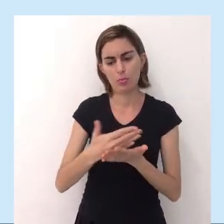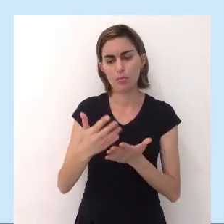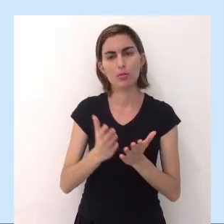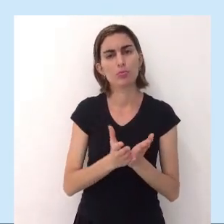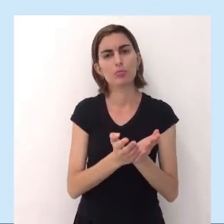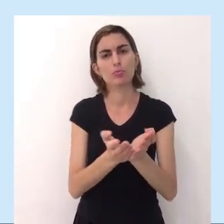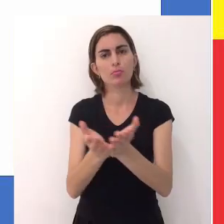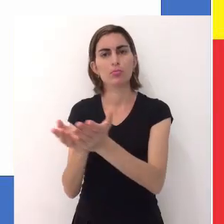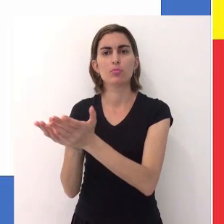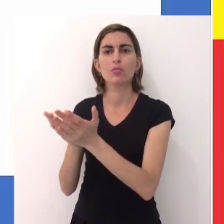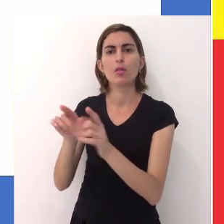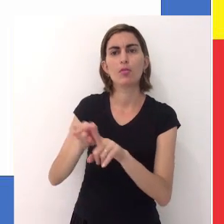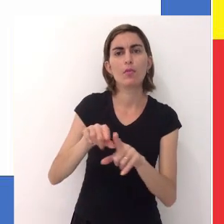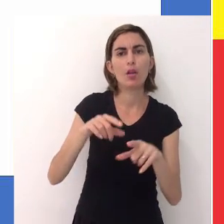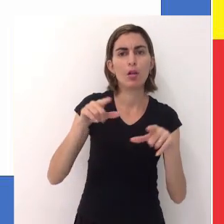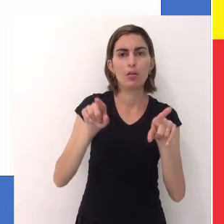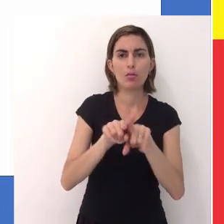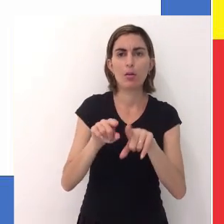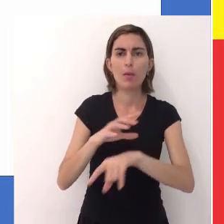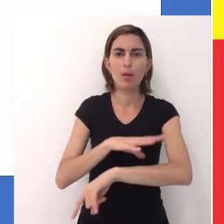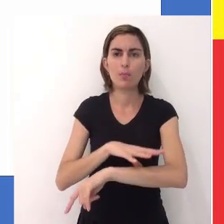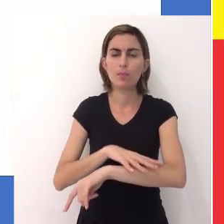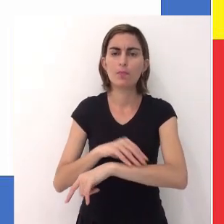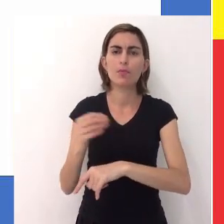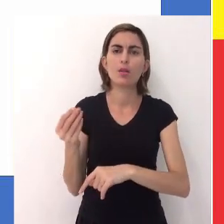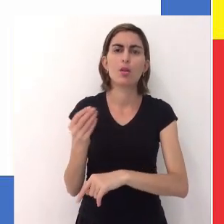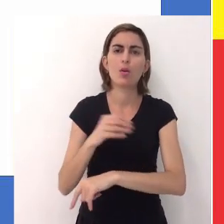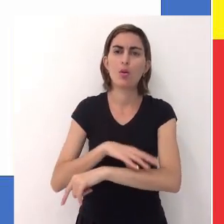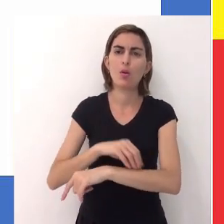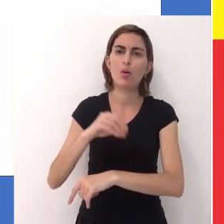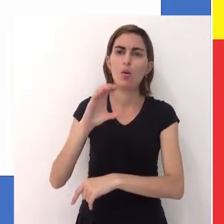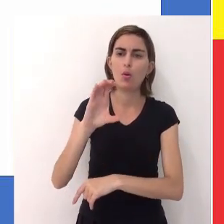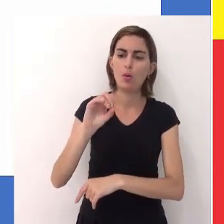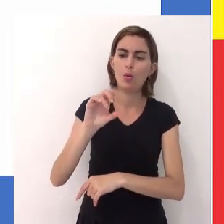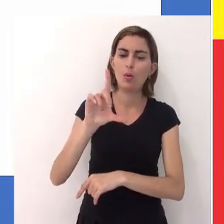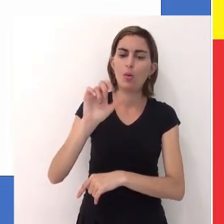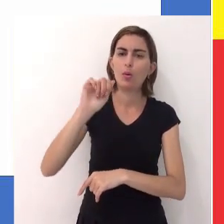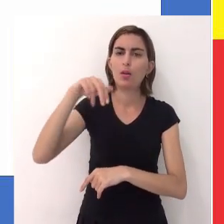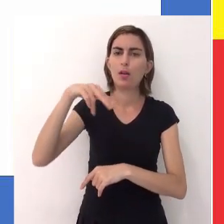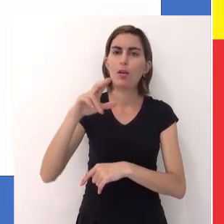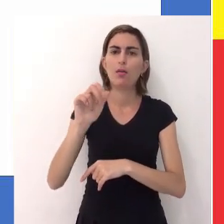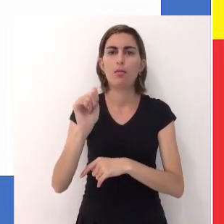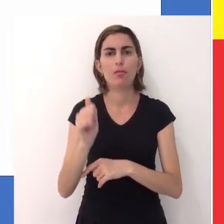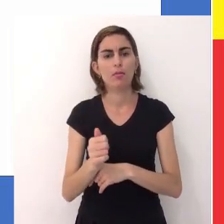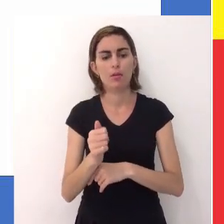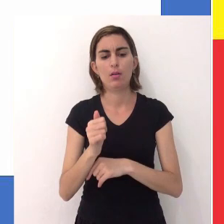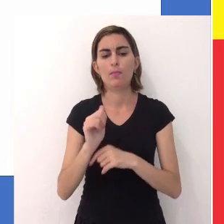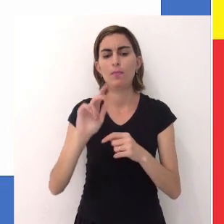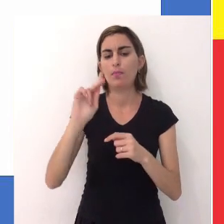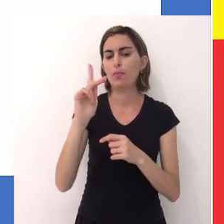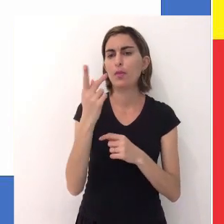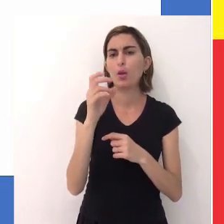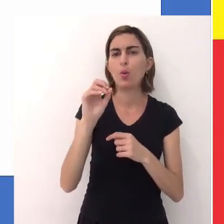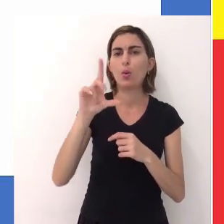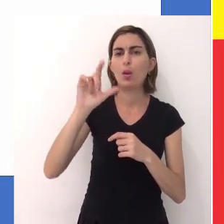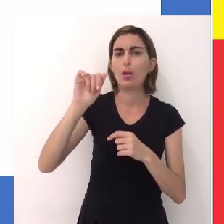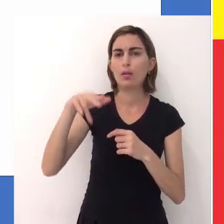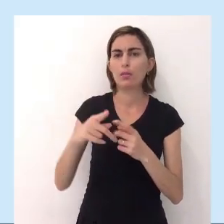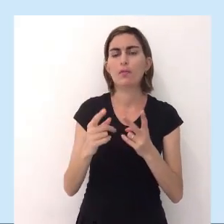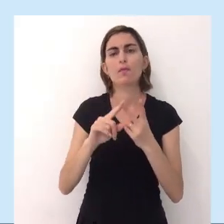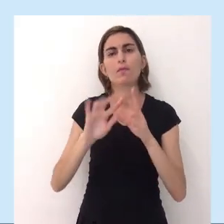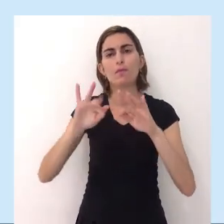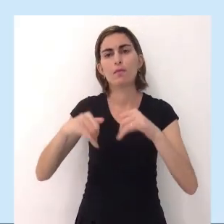navegações, ok? Depois a gente vai ver a Holanda, ok? No final do século XVI e século XVIII,